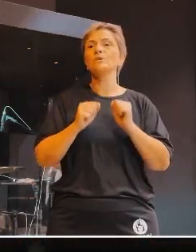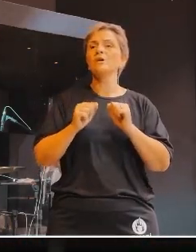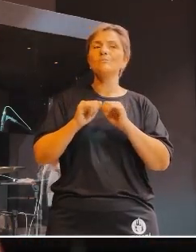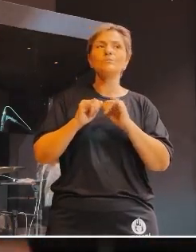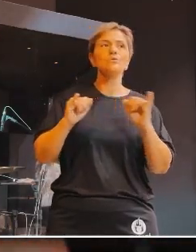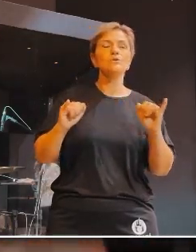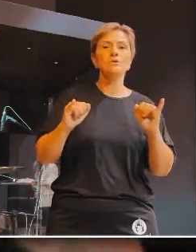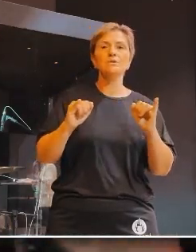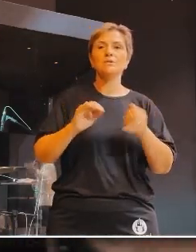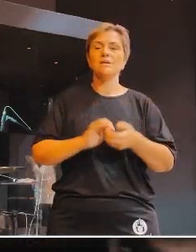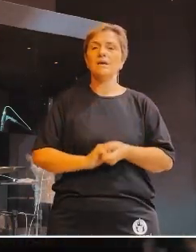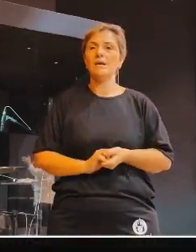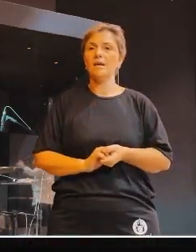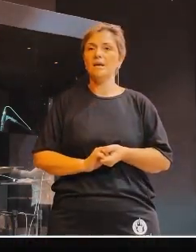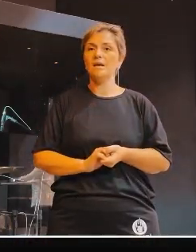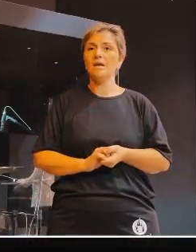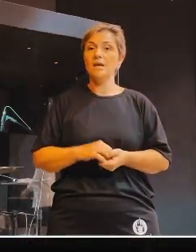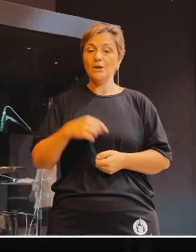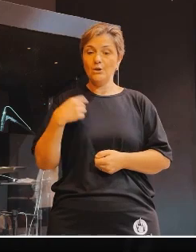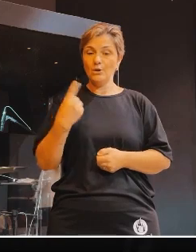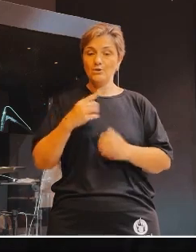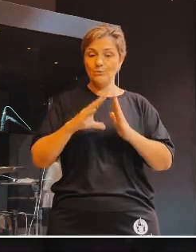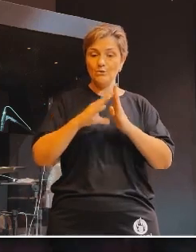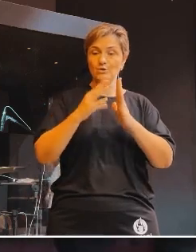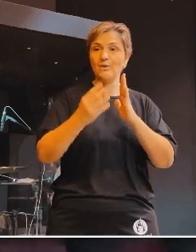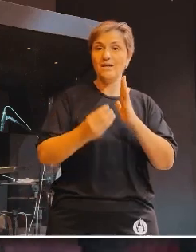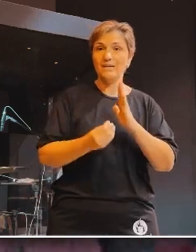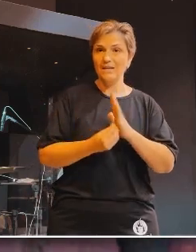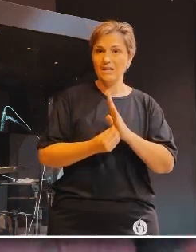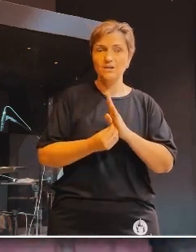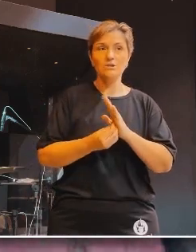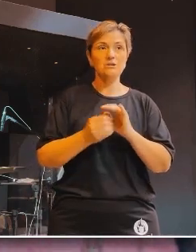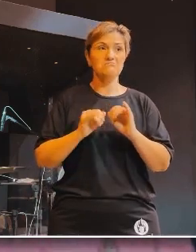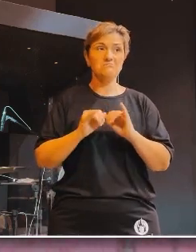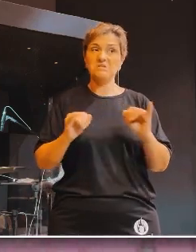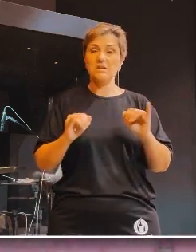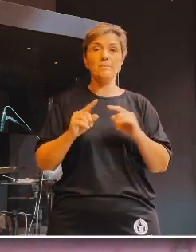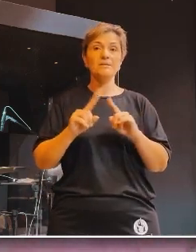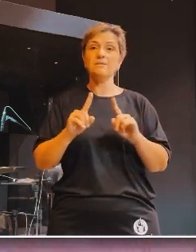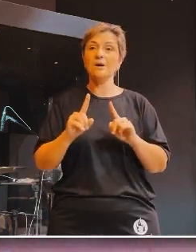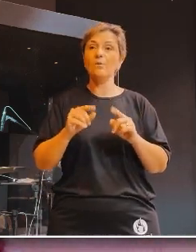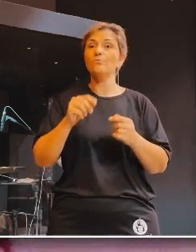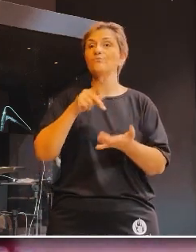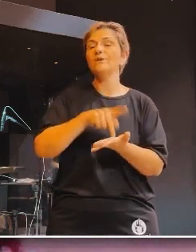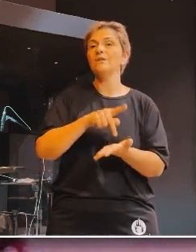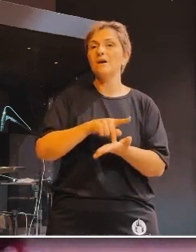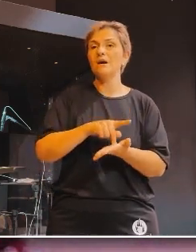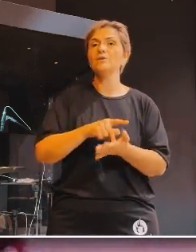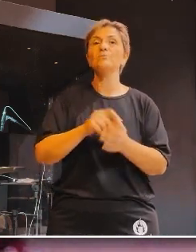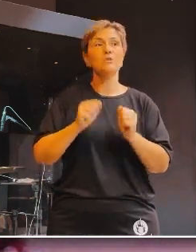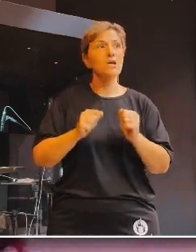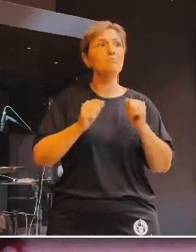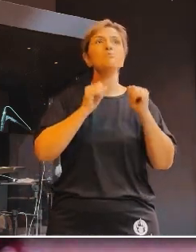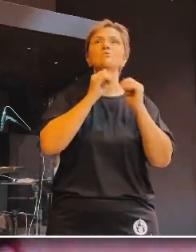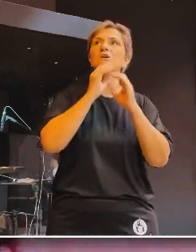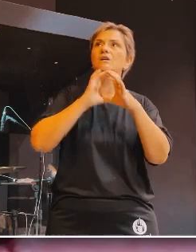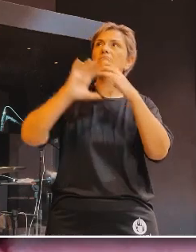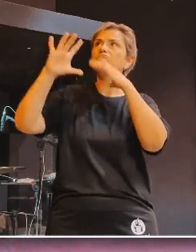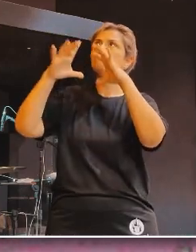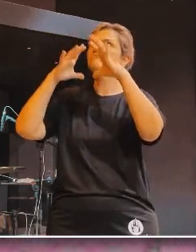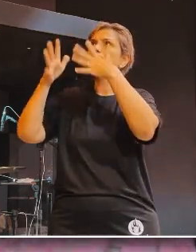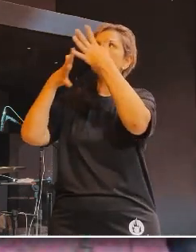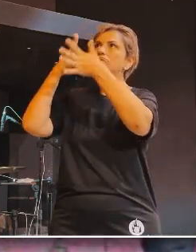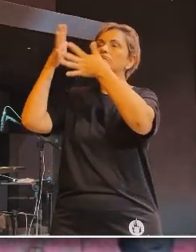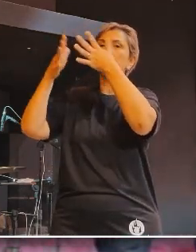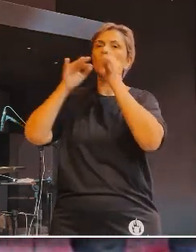vamos a uma igreja e não sermos uma igreja de verdade. Nós podemos cantar louvores, nós podemos saber a Bíblia